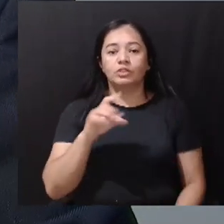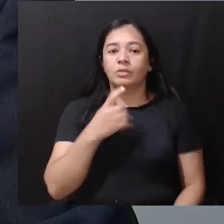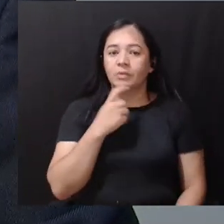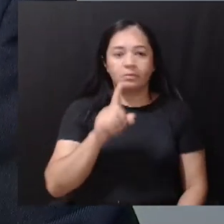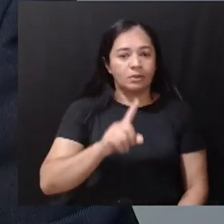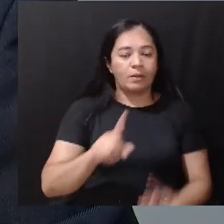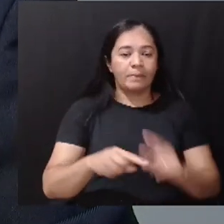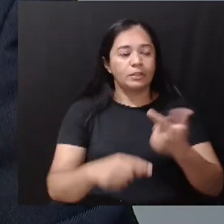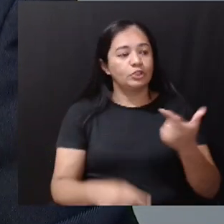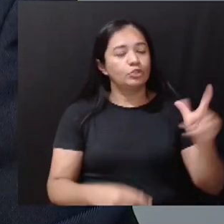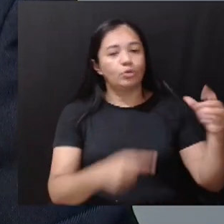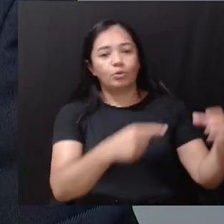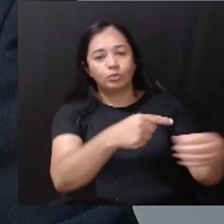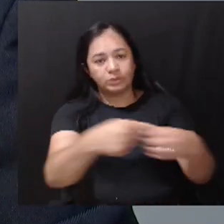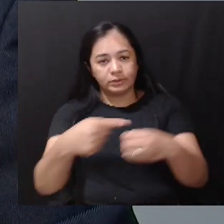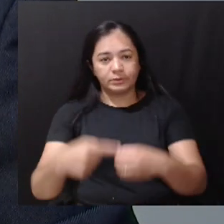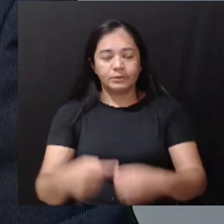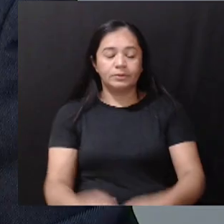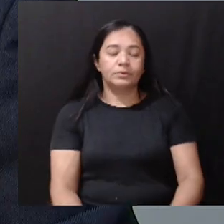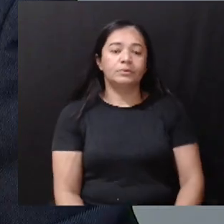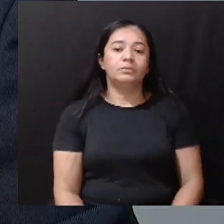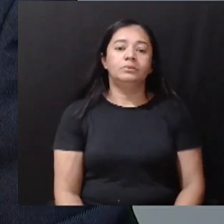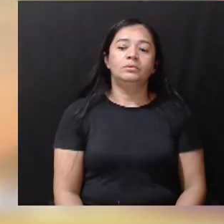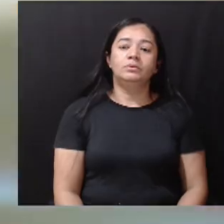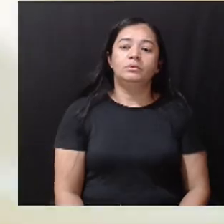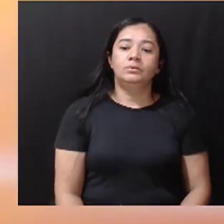nossa região de Campinas.